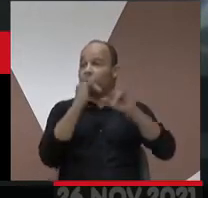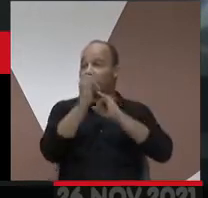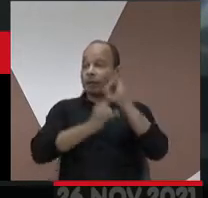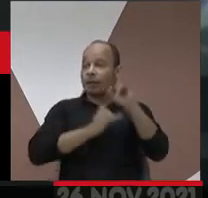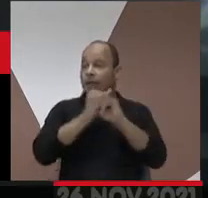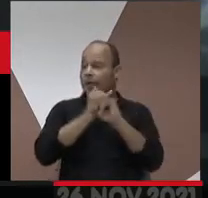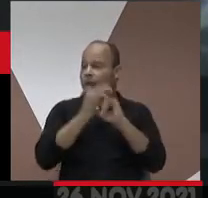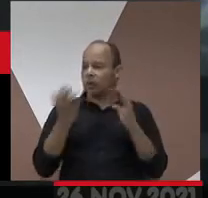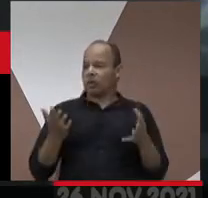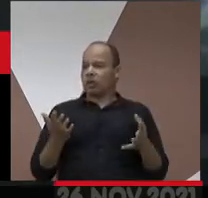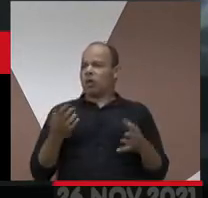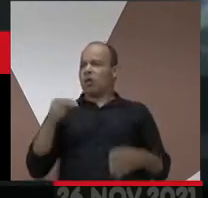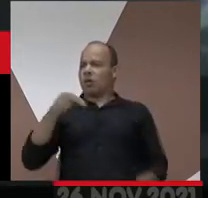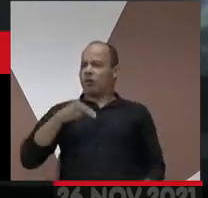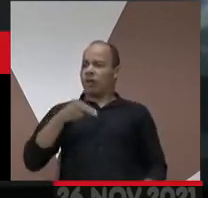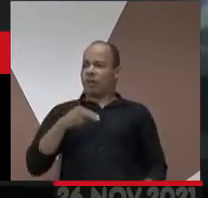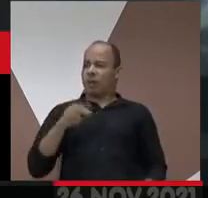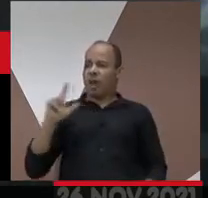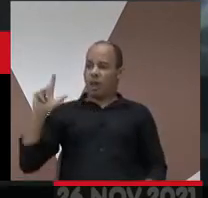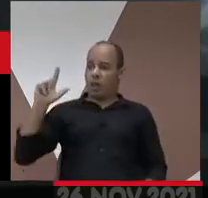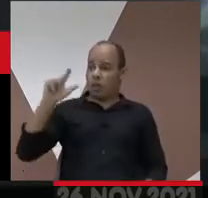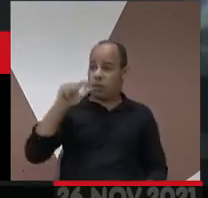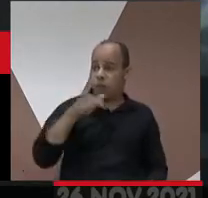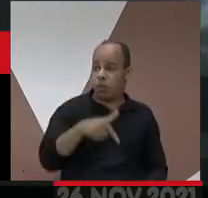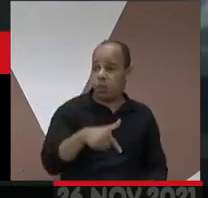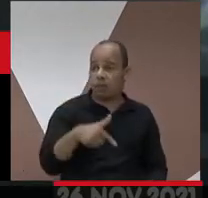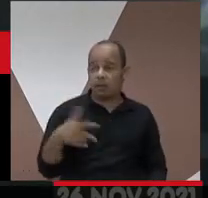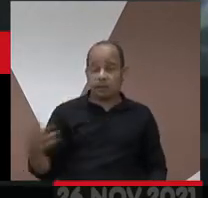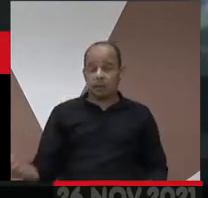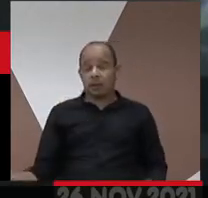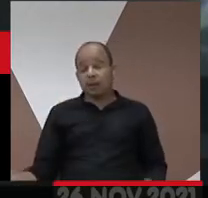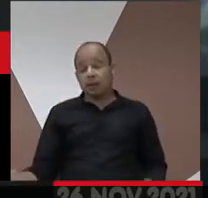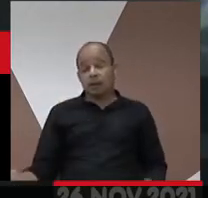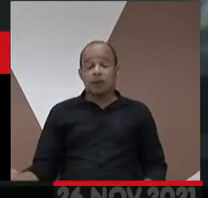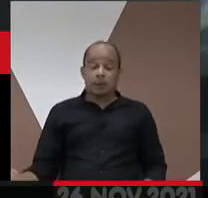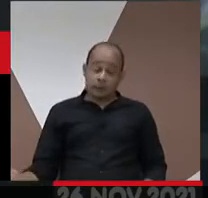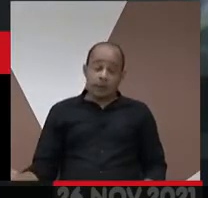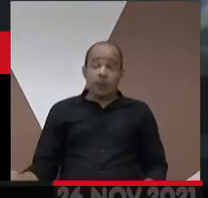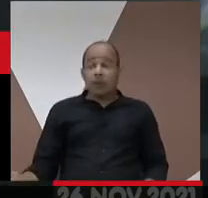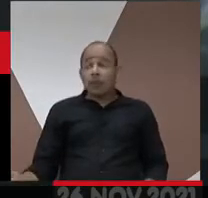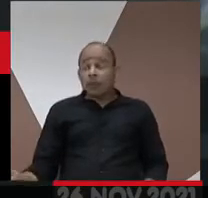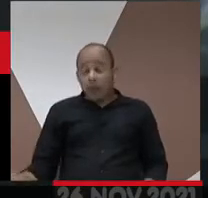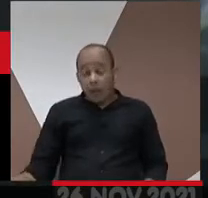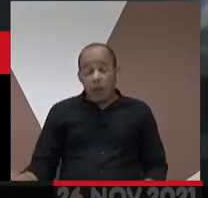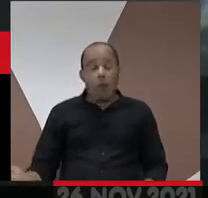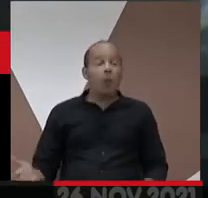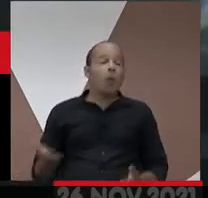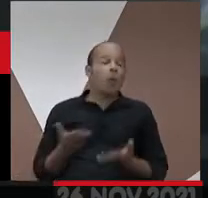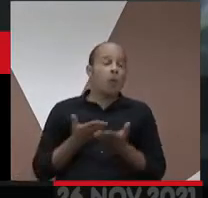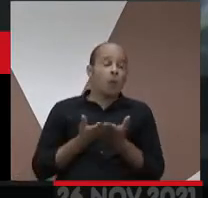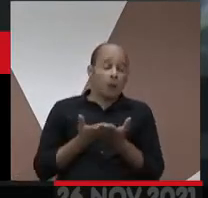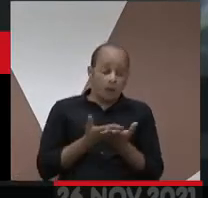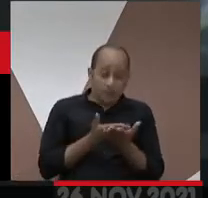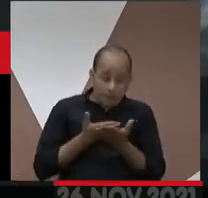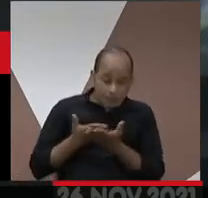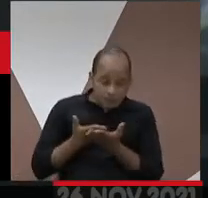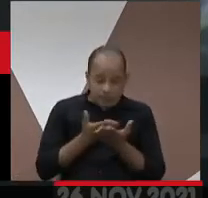captamos tudo isso. Agora, em todo esse estudo também, o que